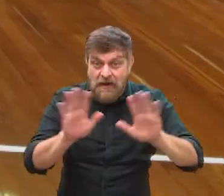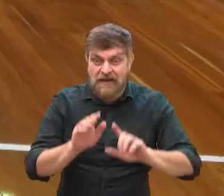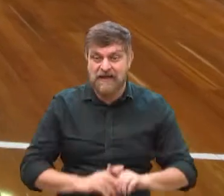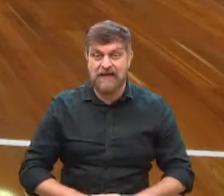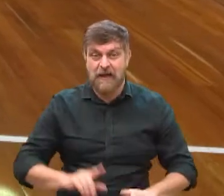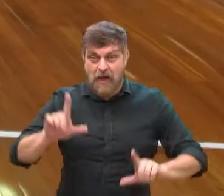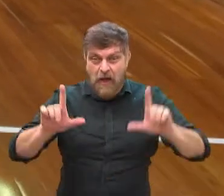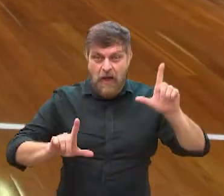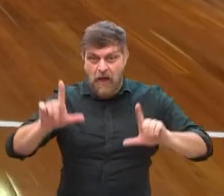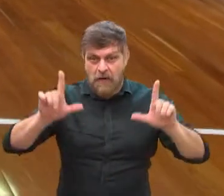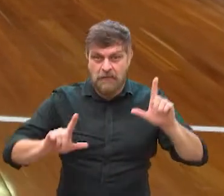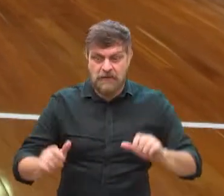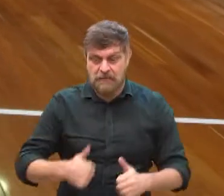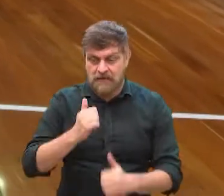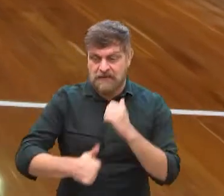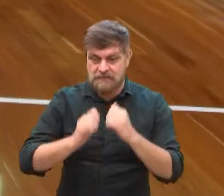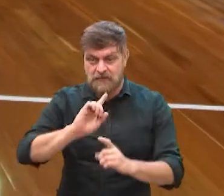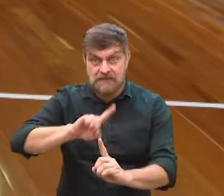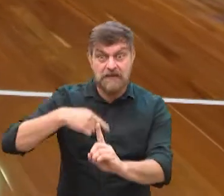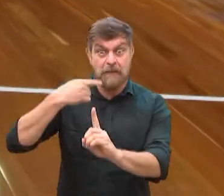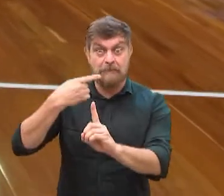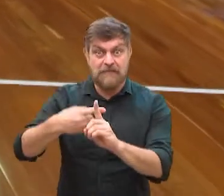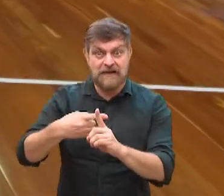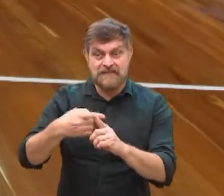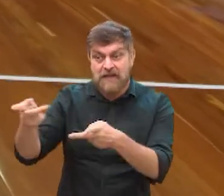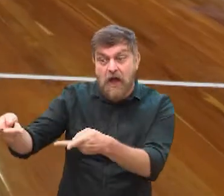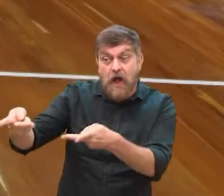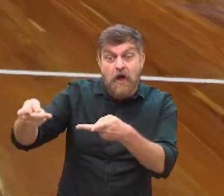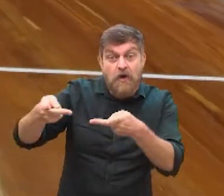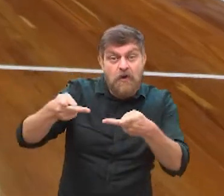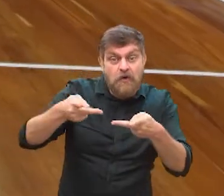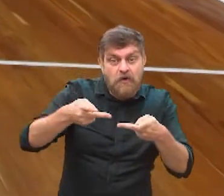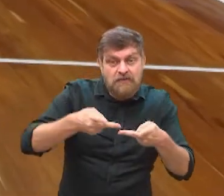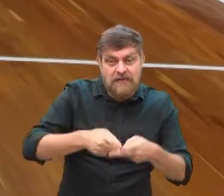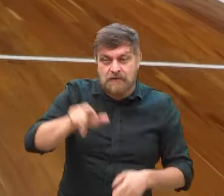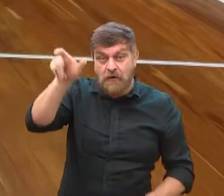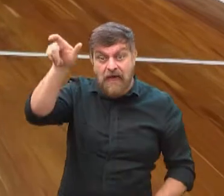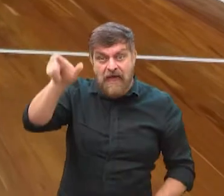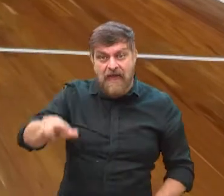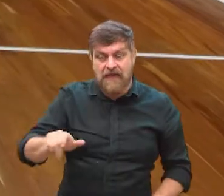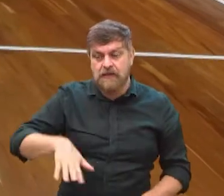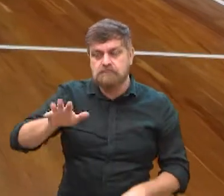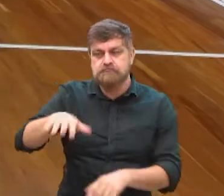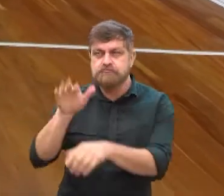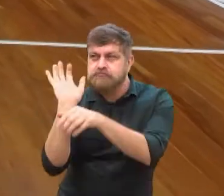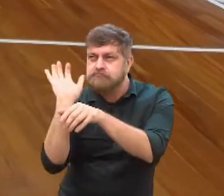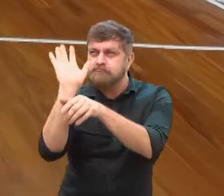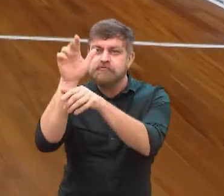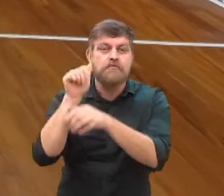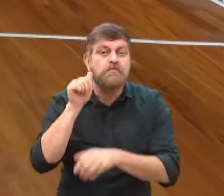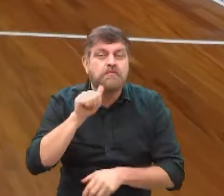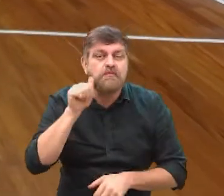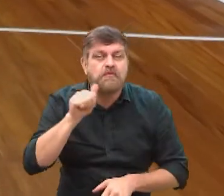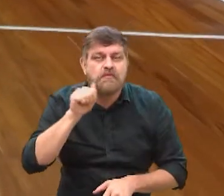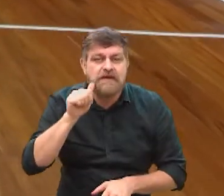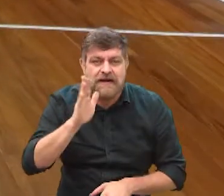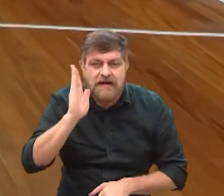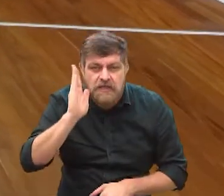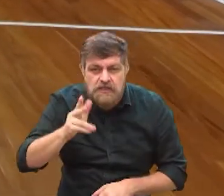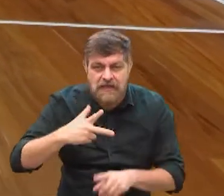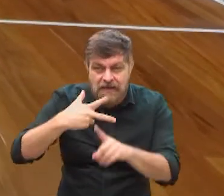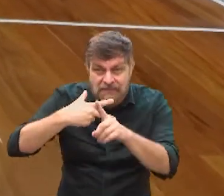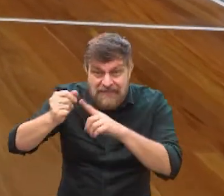Olá, está no ar o programa Mais Esportes e a convidada de hoje é a ala do Vera Cruz Basquete. Ela já foi